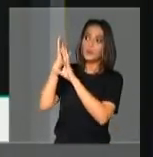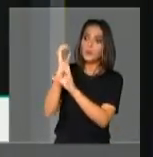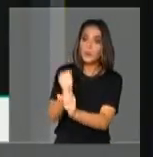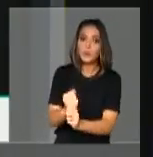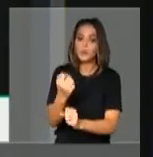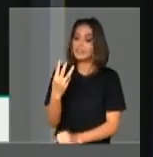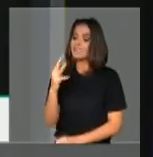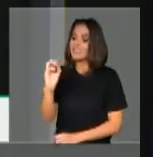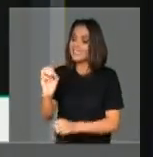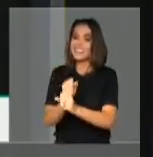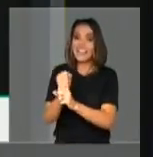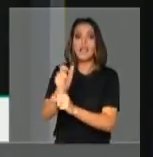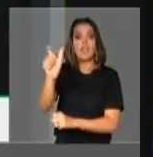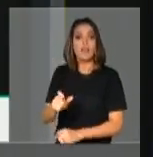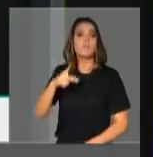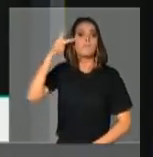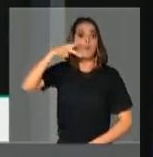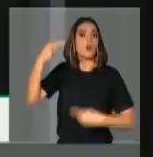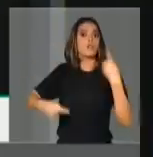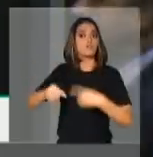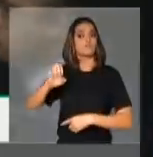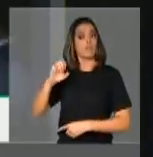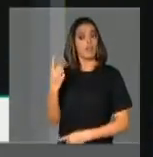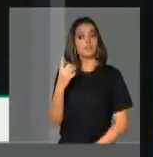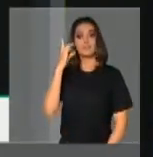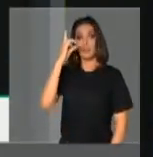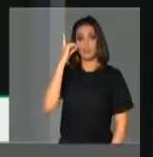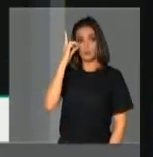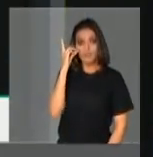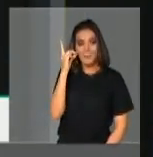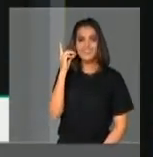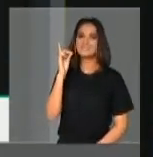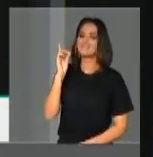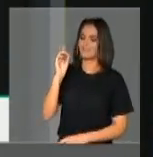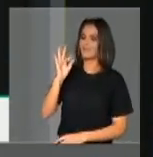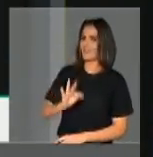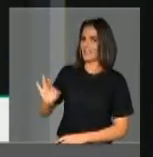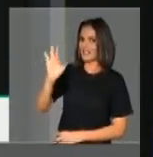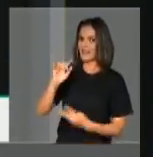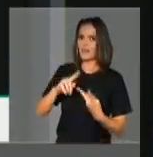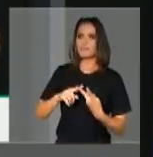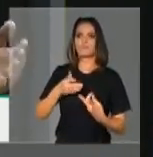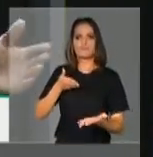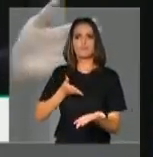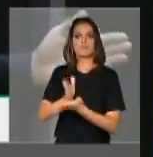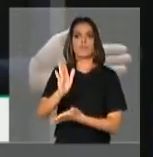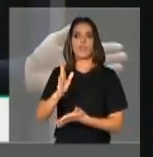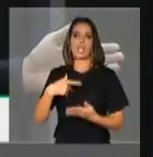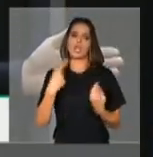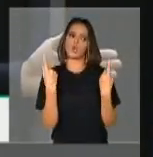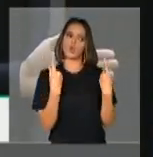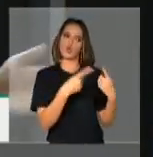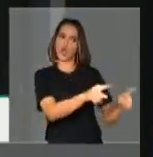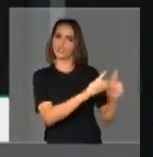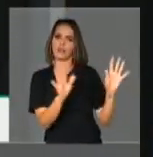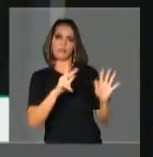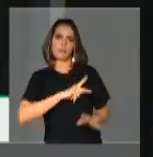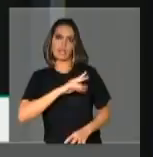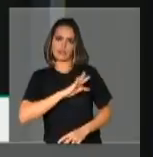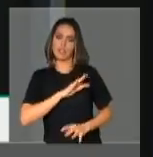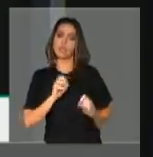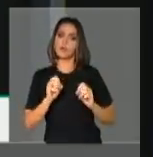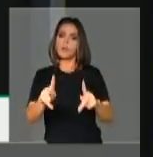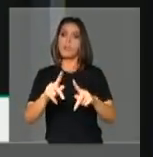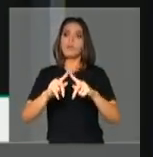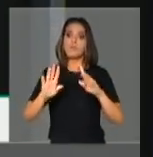política. Ele foi deputado dessa casa, consegue se eleger por ser antipetista, o que é verdade ele é, mas também